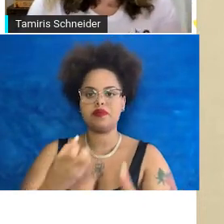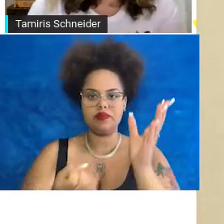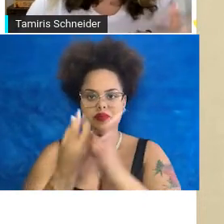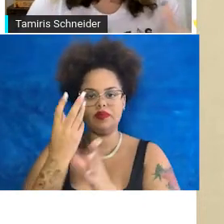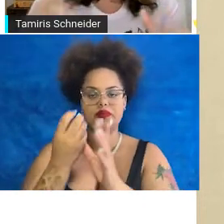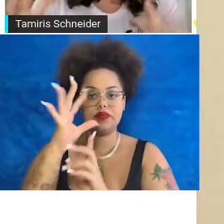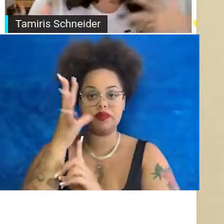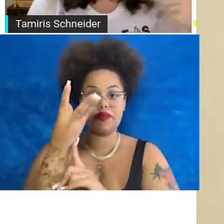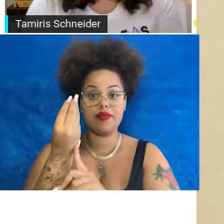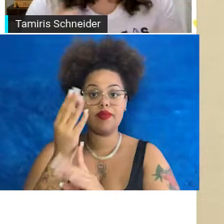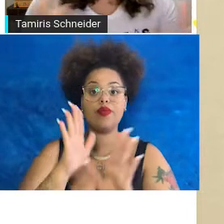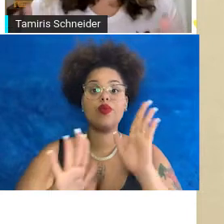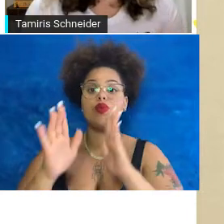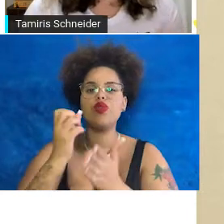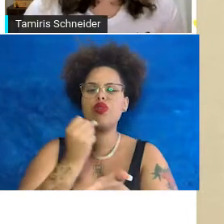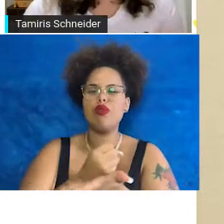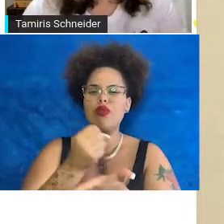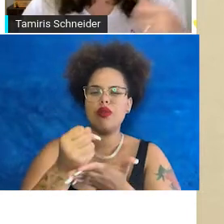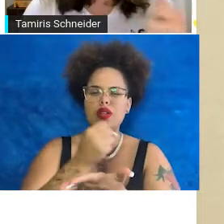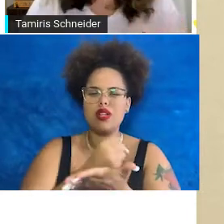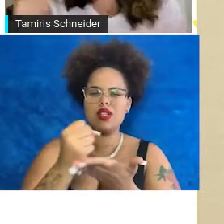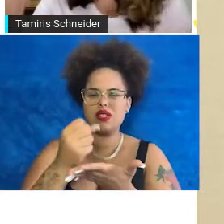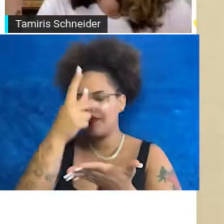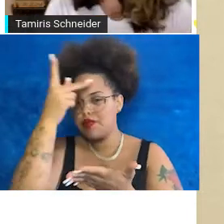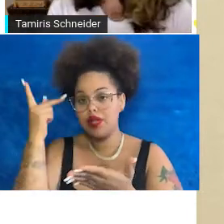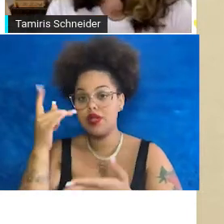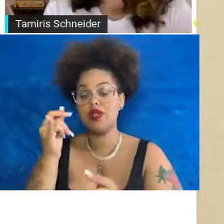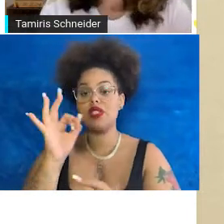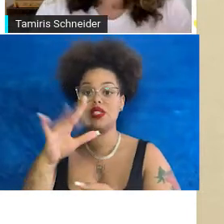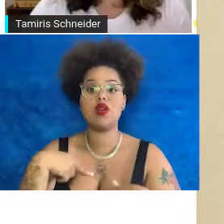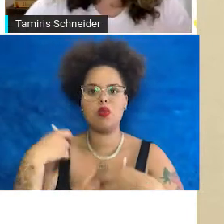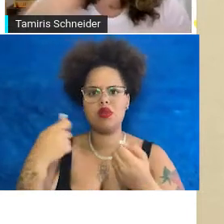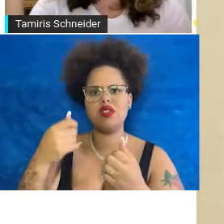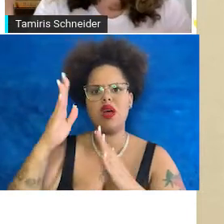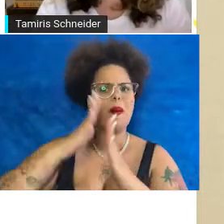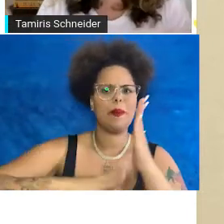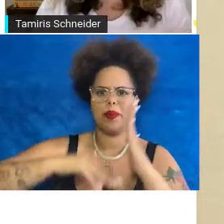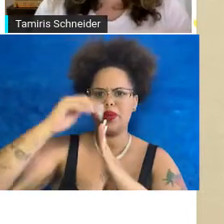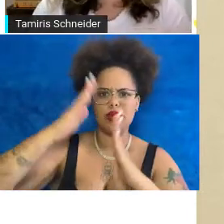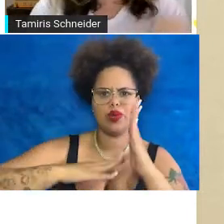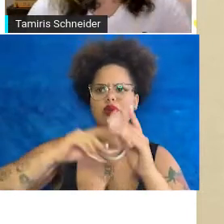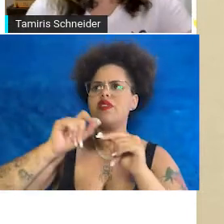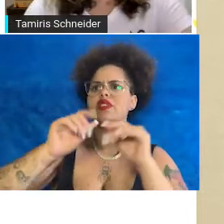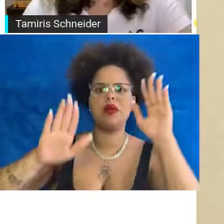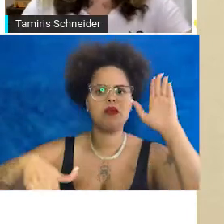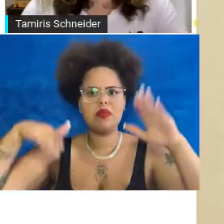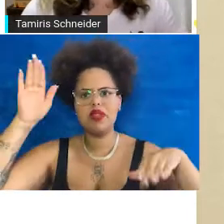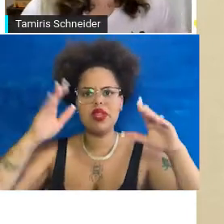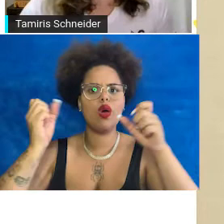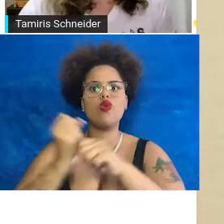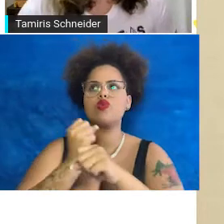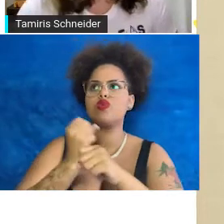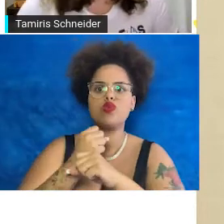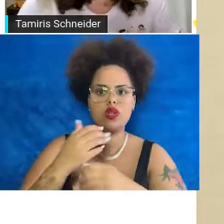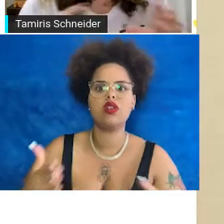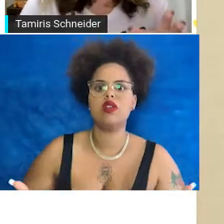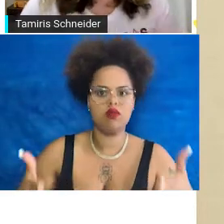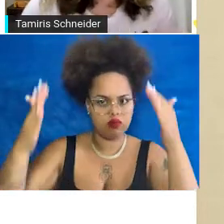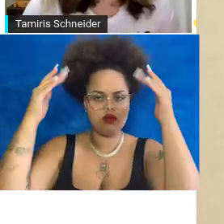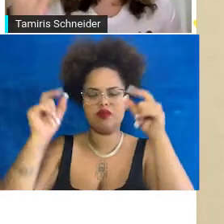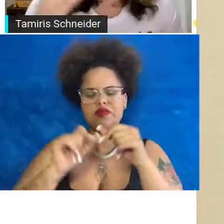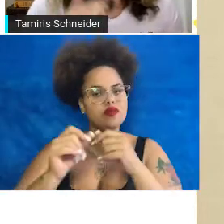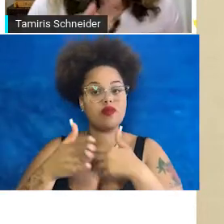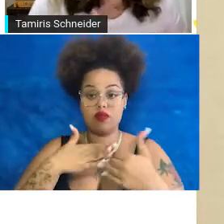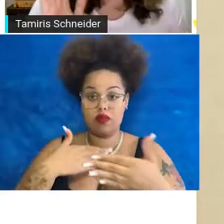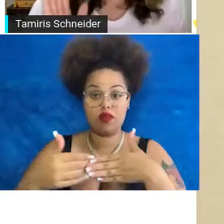ele cuida da contratação de pessoas, então, se eu preciso de um pintor de arte, de alguém para pintar uma parede, construir uma parede, fazer qualquer